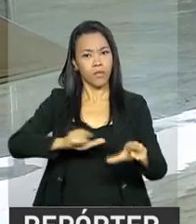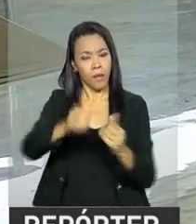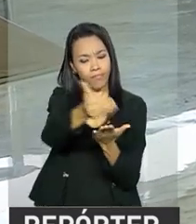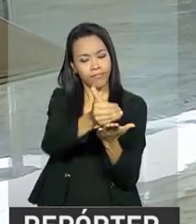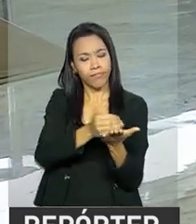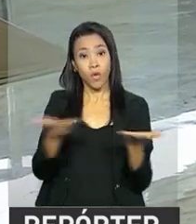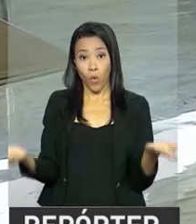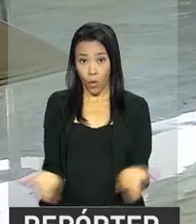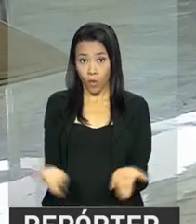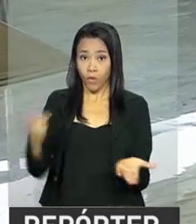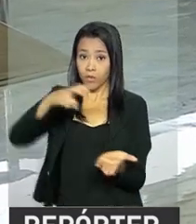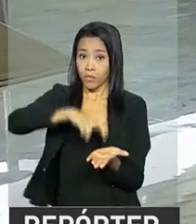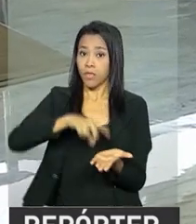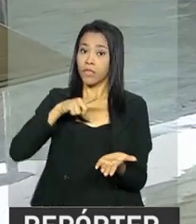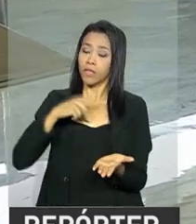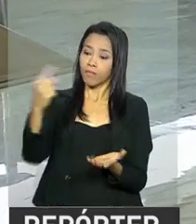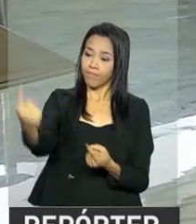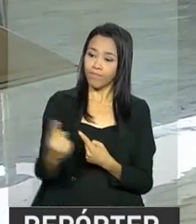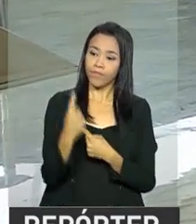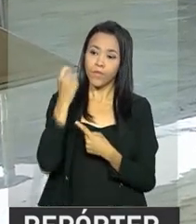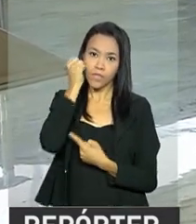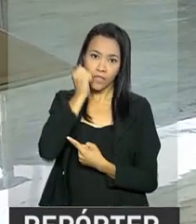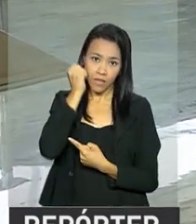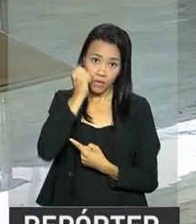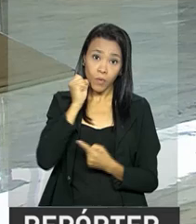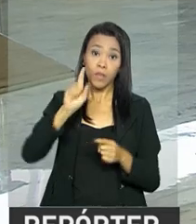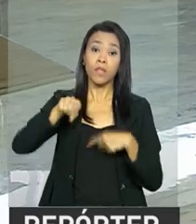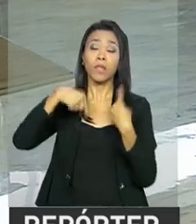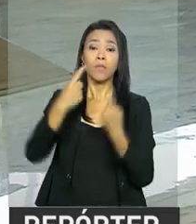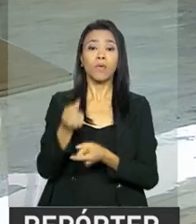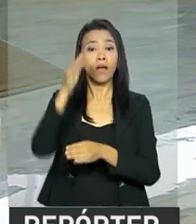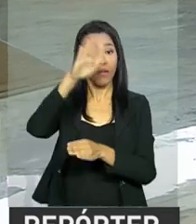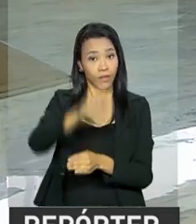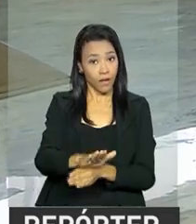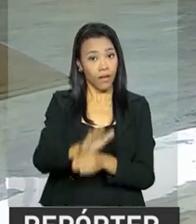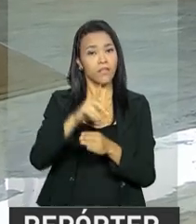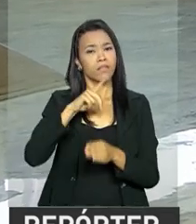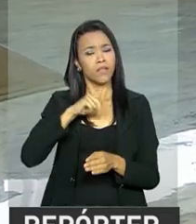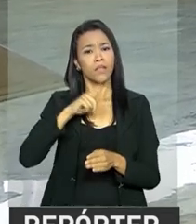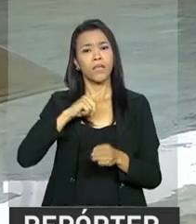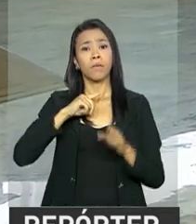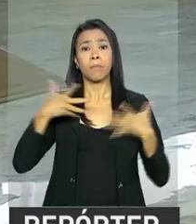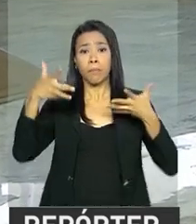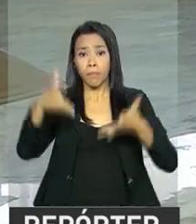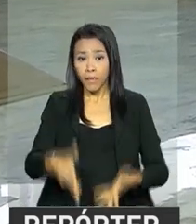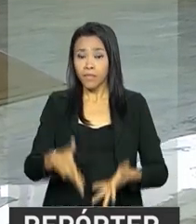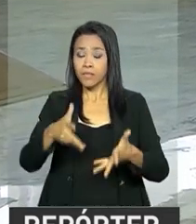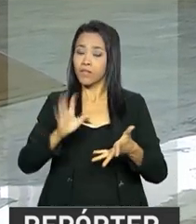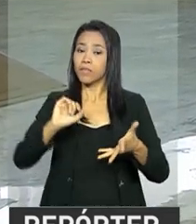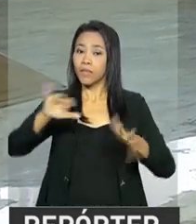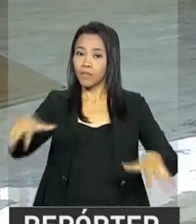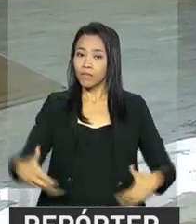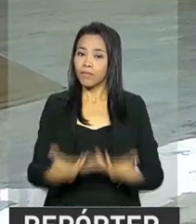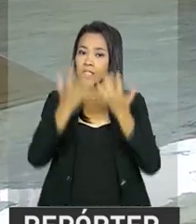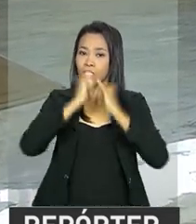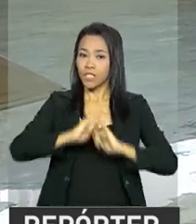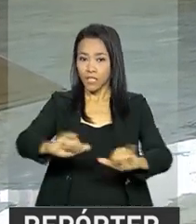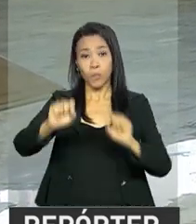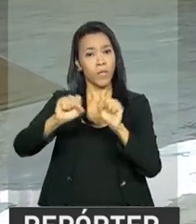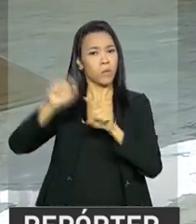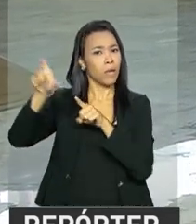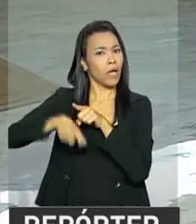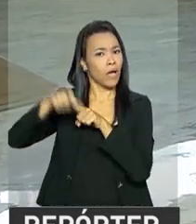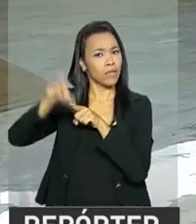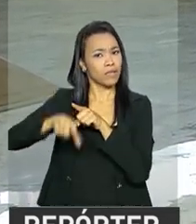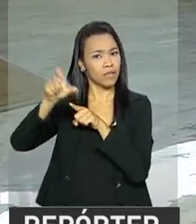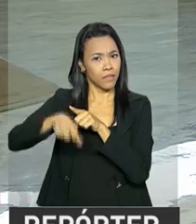ele recebe o Senador teum Mário Mota no meio da tarde ele participa da cerimônia de lançamento do cartão reforma que acontece aqui